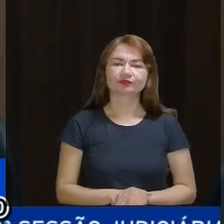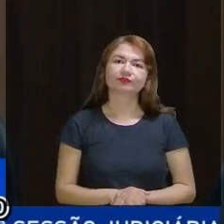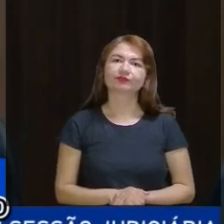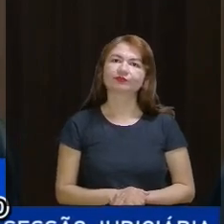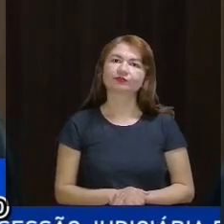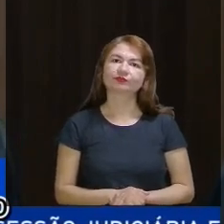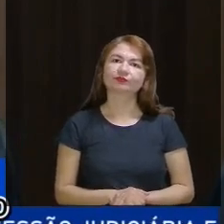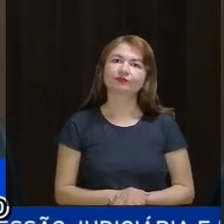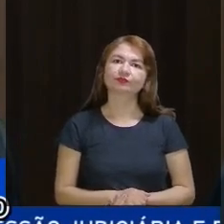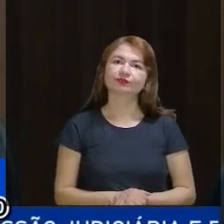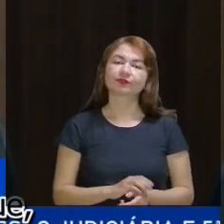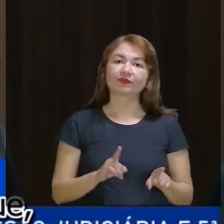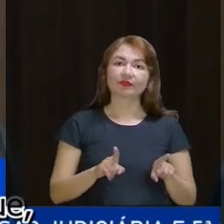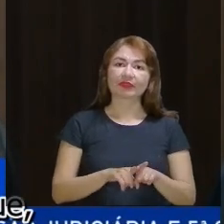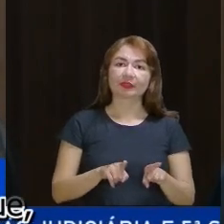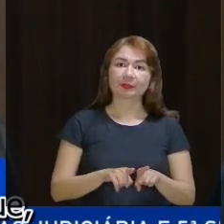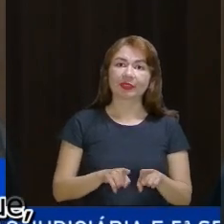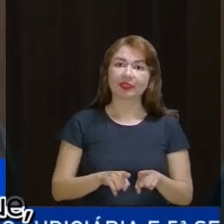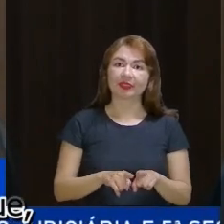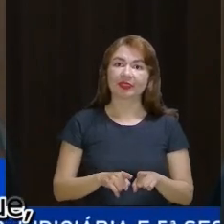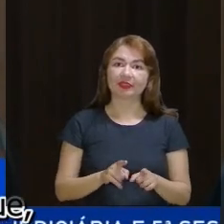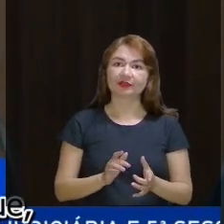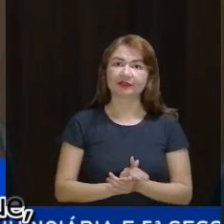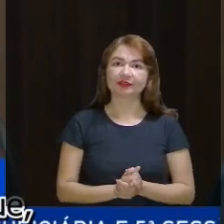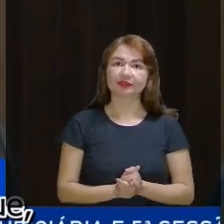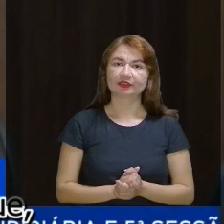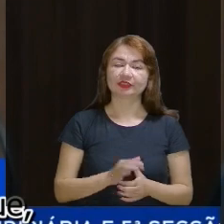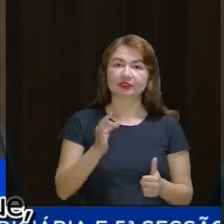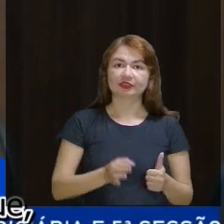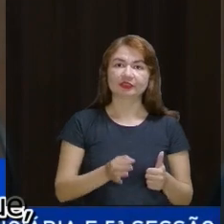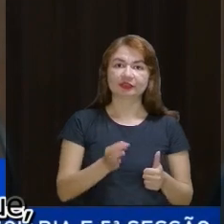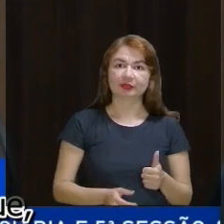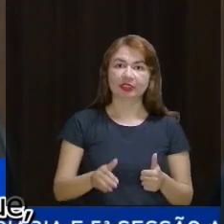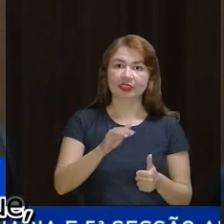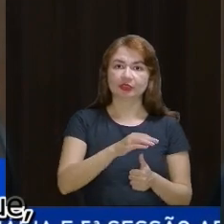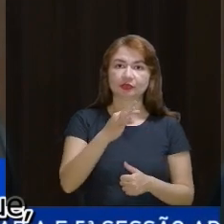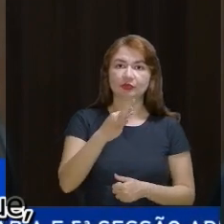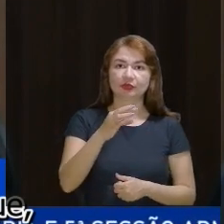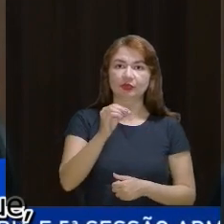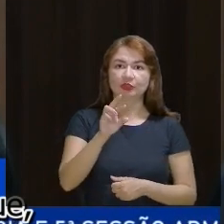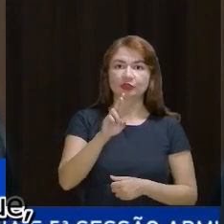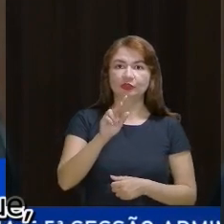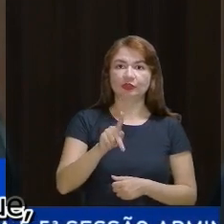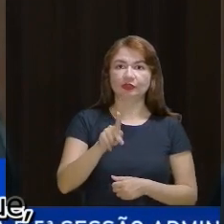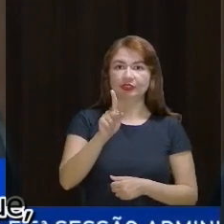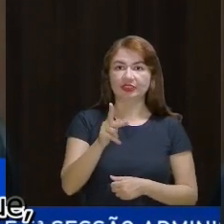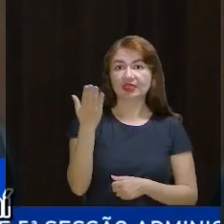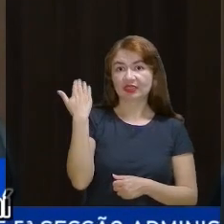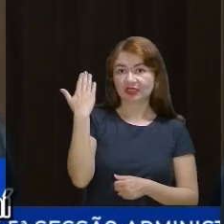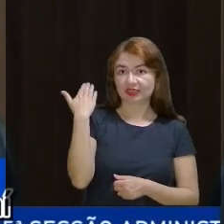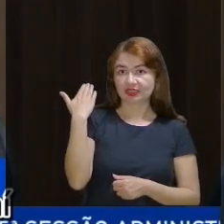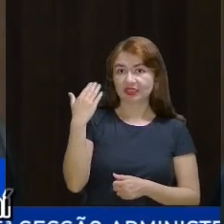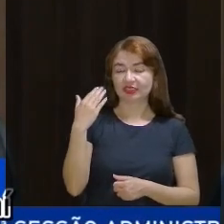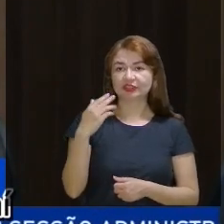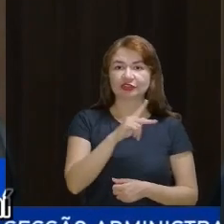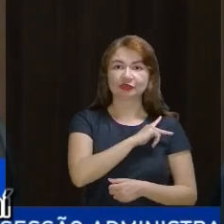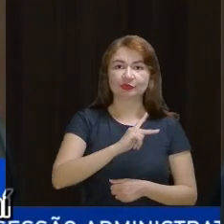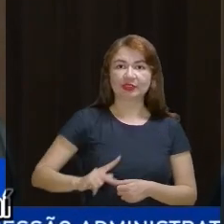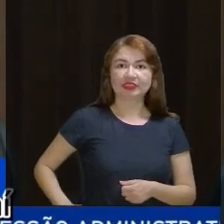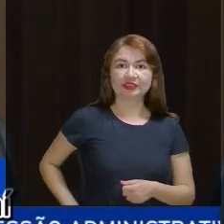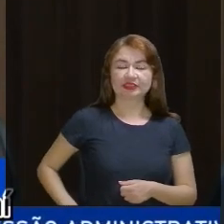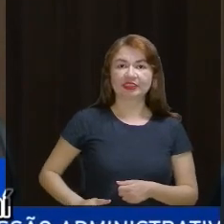colher aqui também a manifestação do desembargador Torque, porque, vejam, quando ele era presidente do Tribunal de